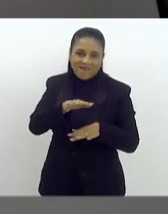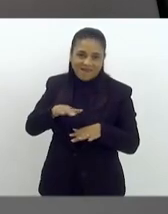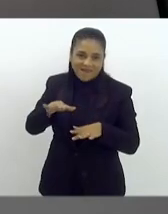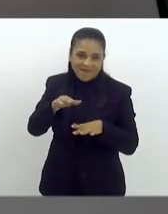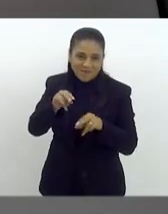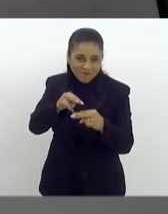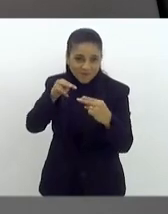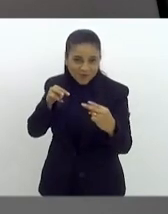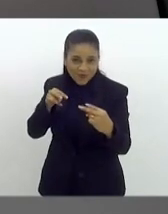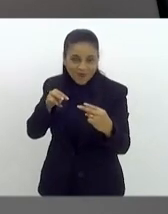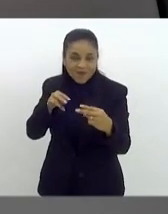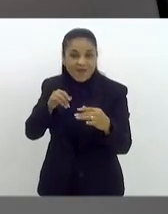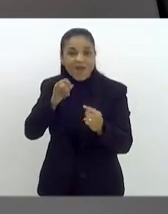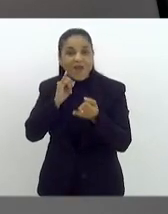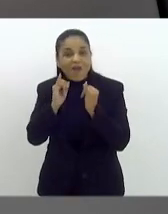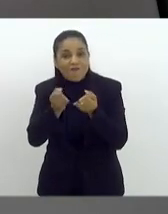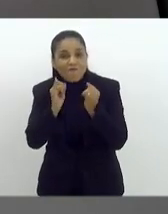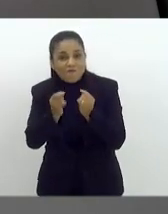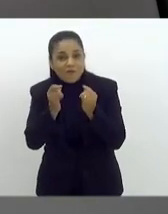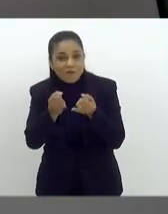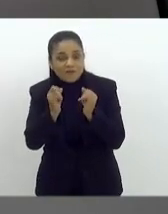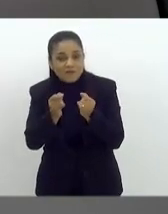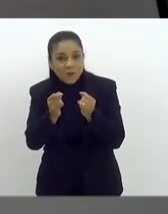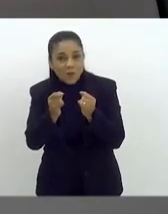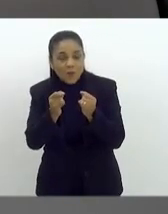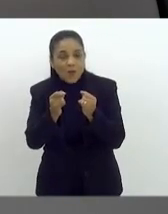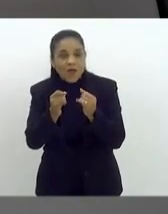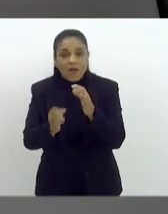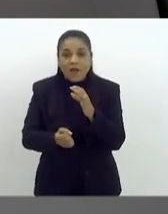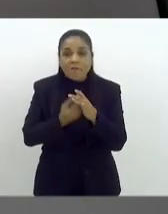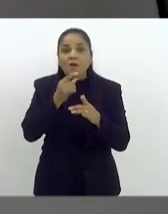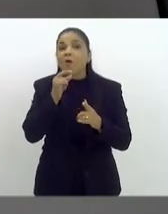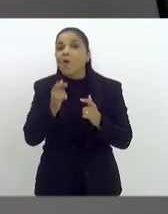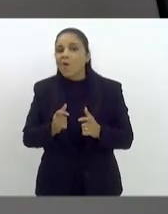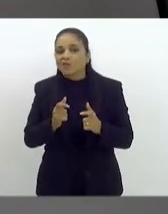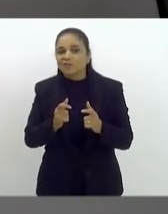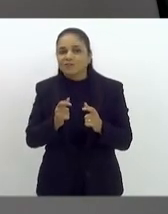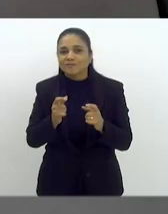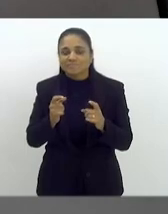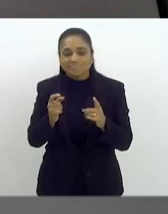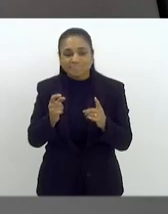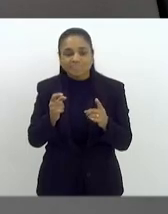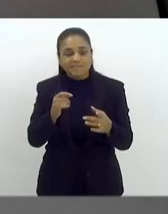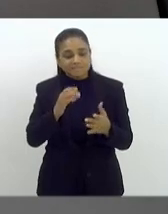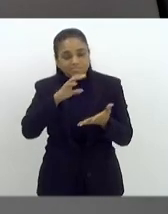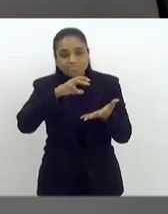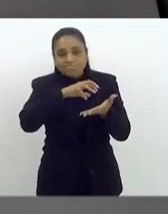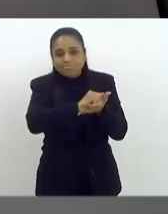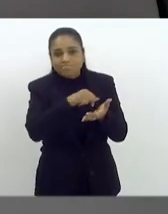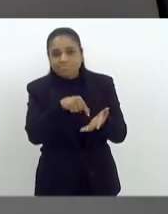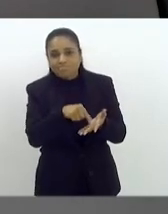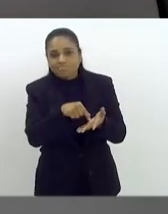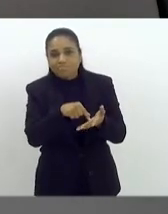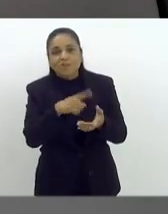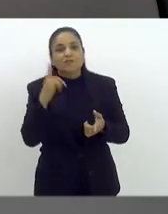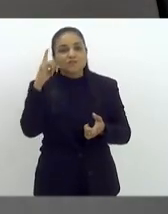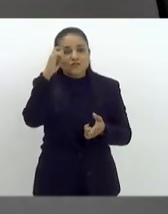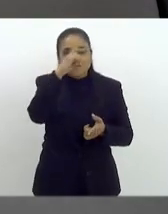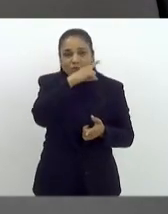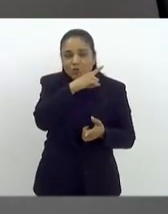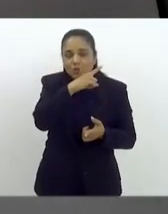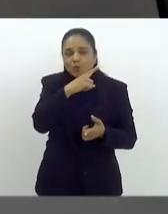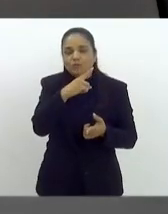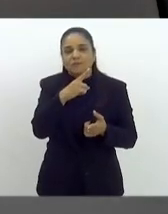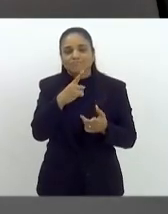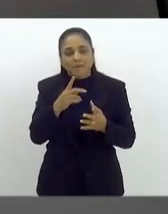essa informação ela parece um relato da dinâmica e Isso dificulta que a gente consiga extrair esses dados para a